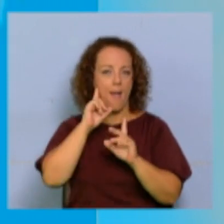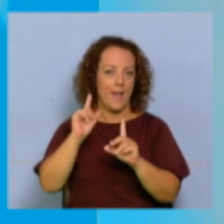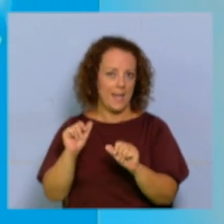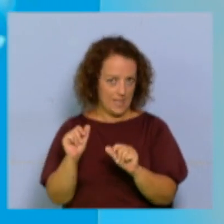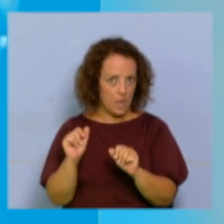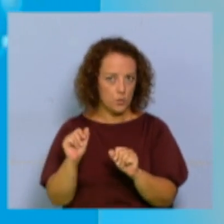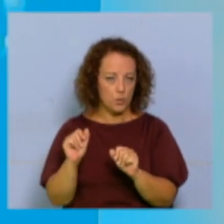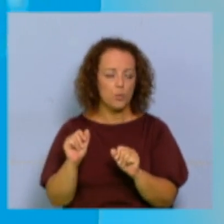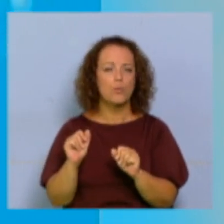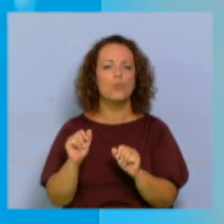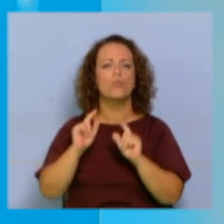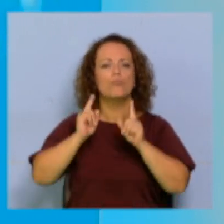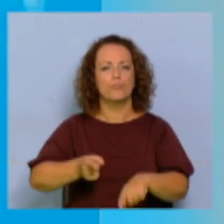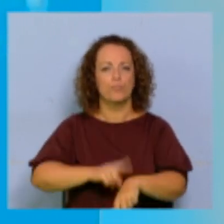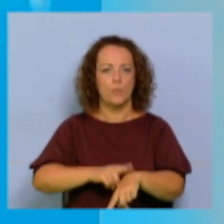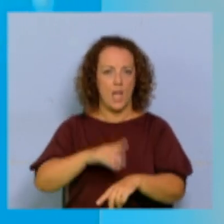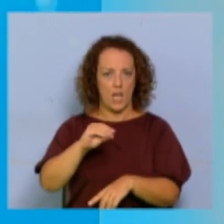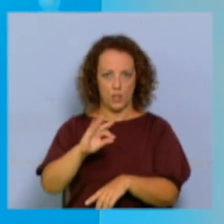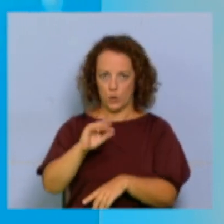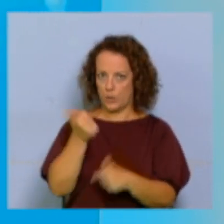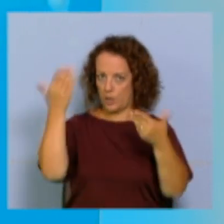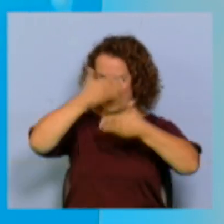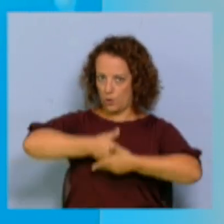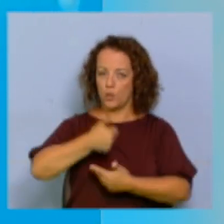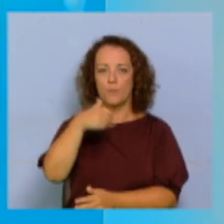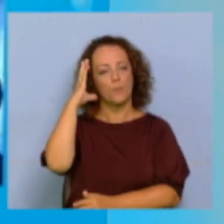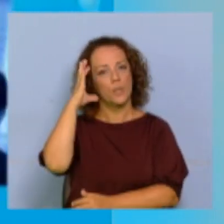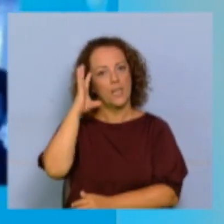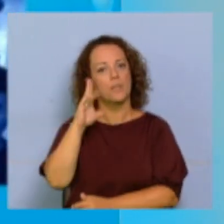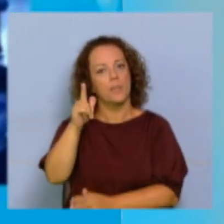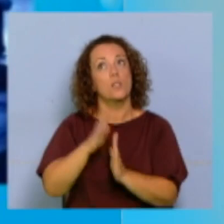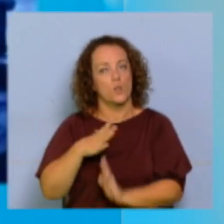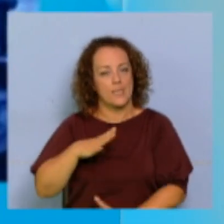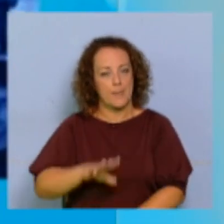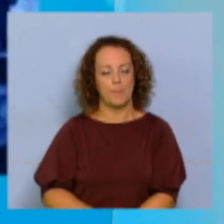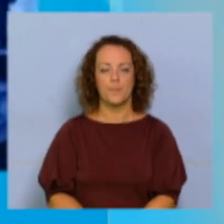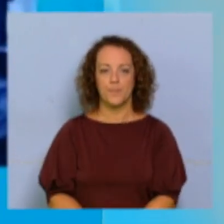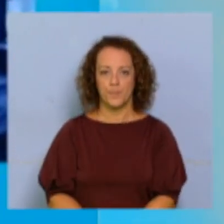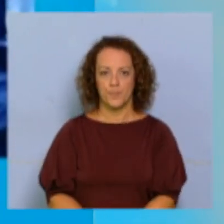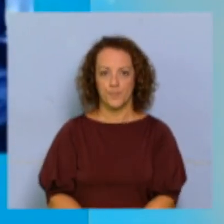fazê-lo a partir das 22h45. Tenha então uma boa tarde. Até amanhã, se Deus quiser.